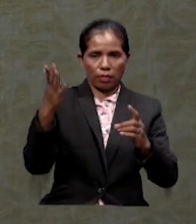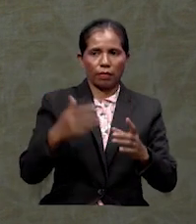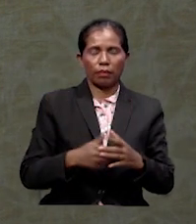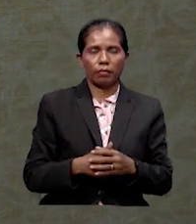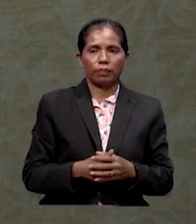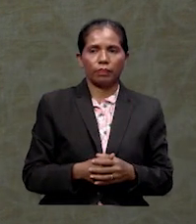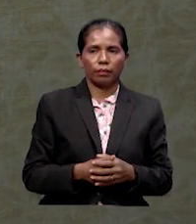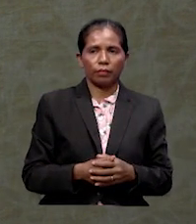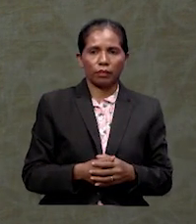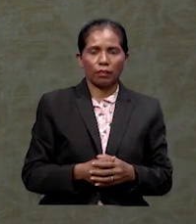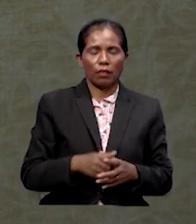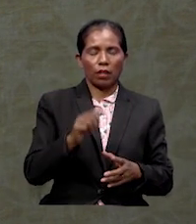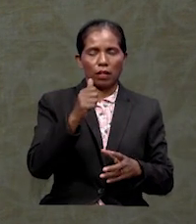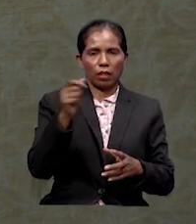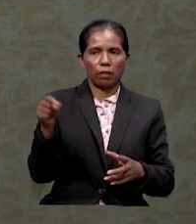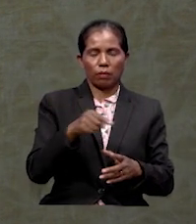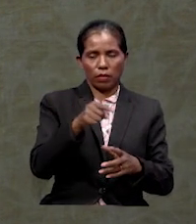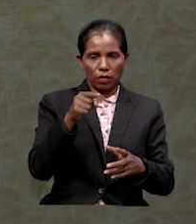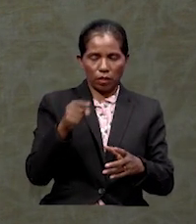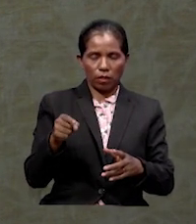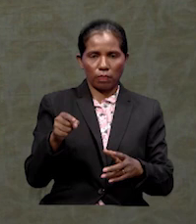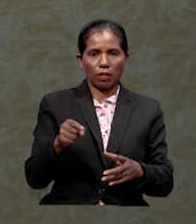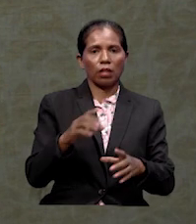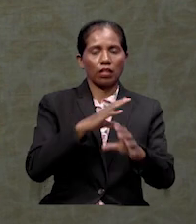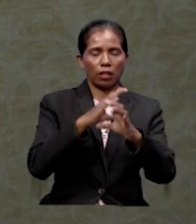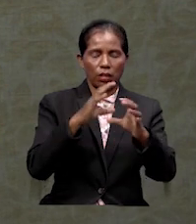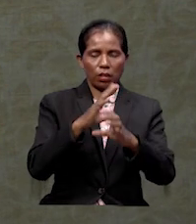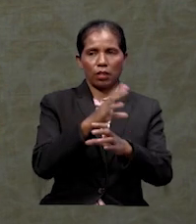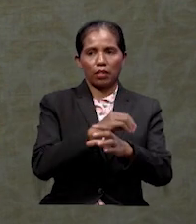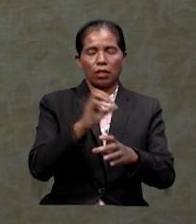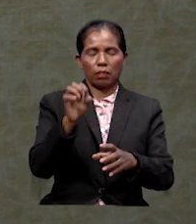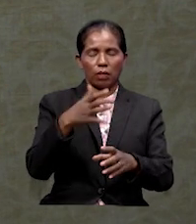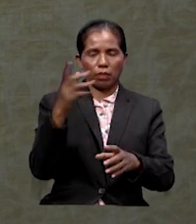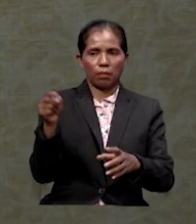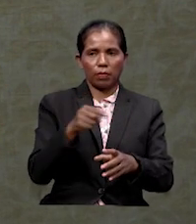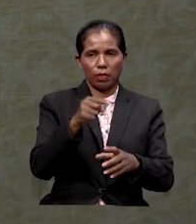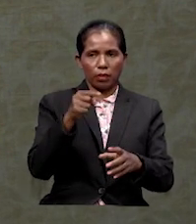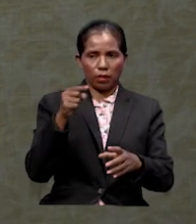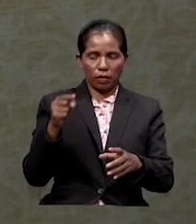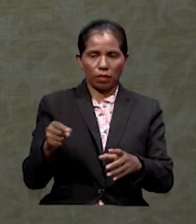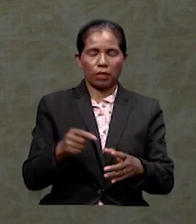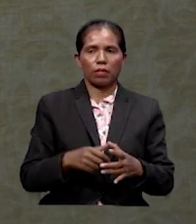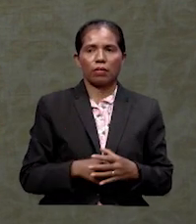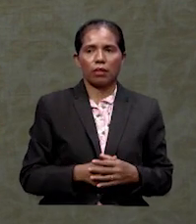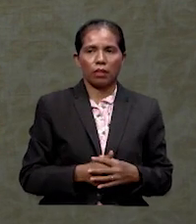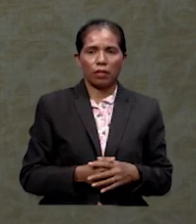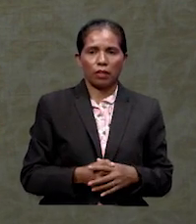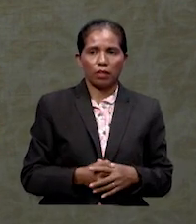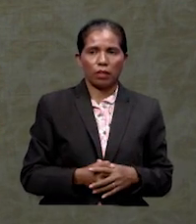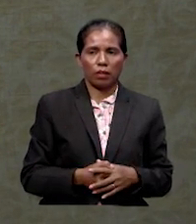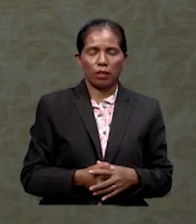iha 10% ba iha grossista 15% ba iha retalhista que está de nema